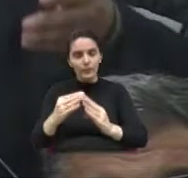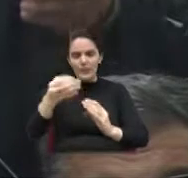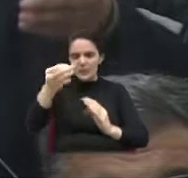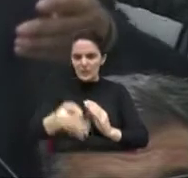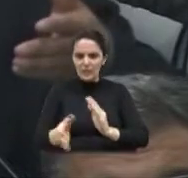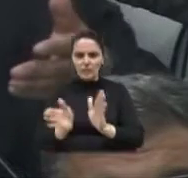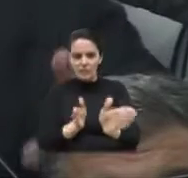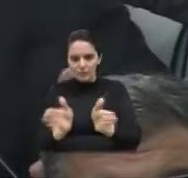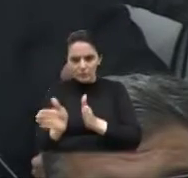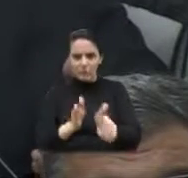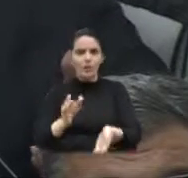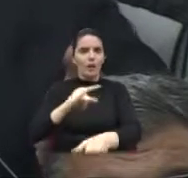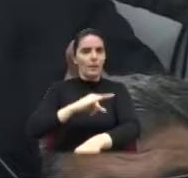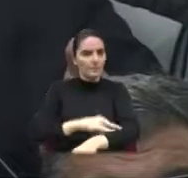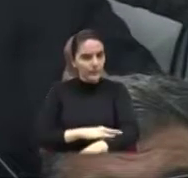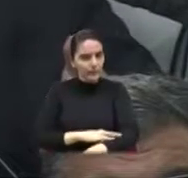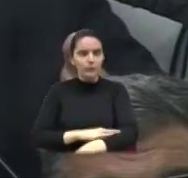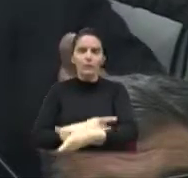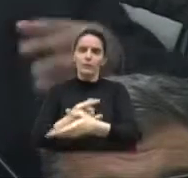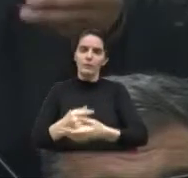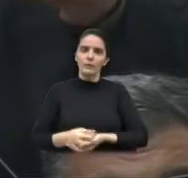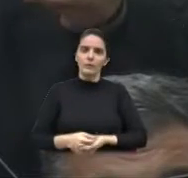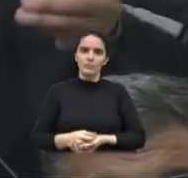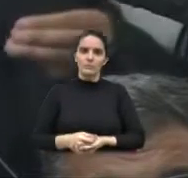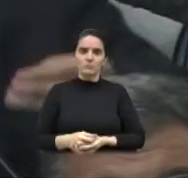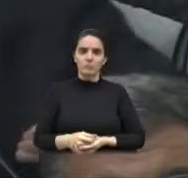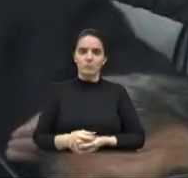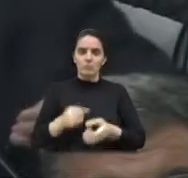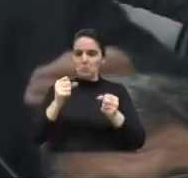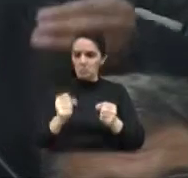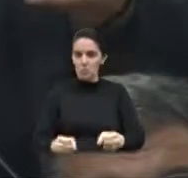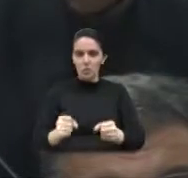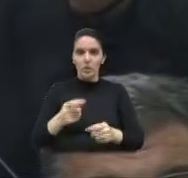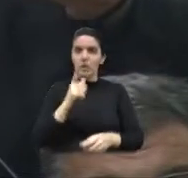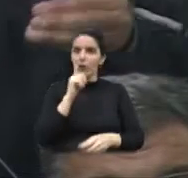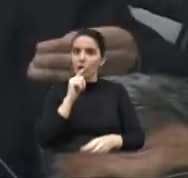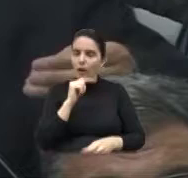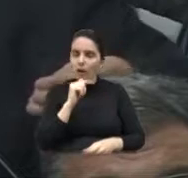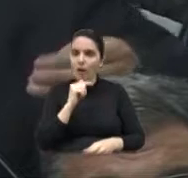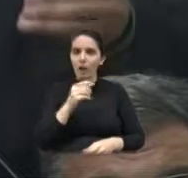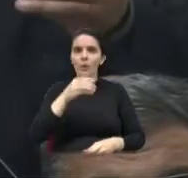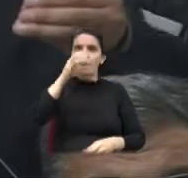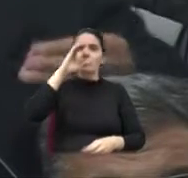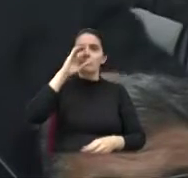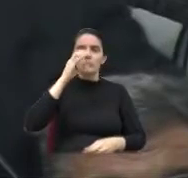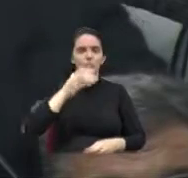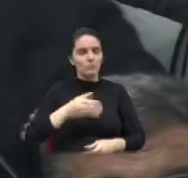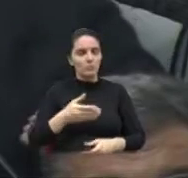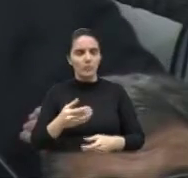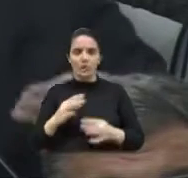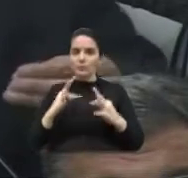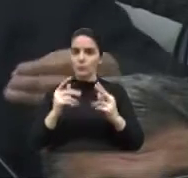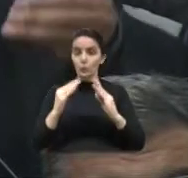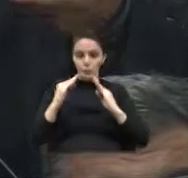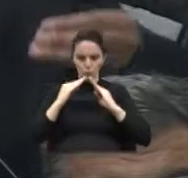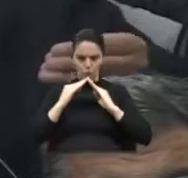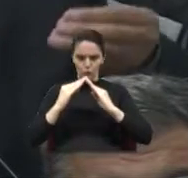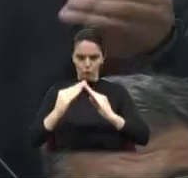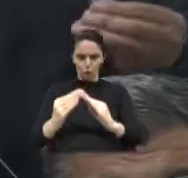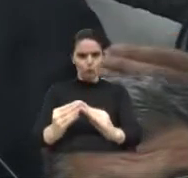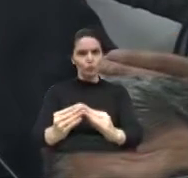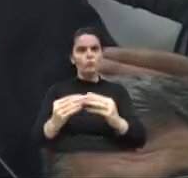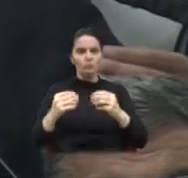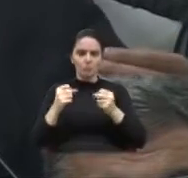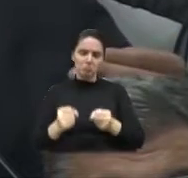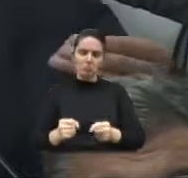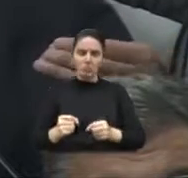com banheiro disponível, onde dá para instalar bebedouros, onde dá para ficar todo mundo no lugar coberto, e aí sim muda-se de